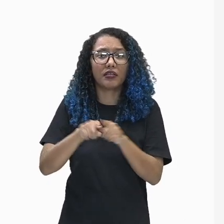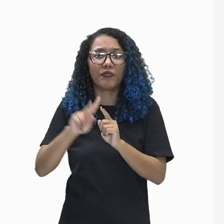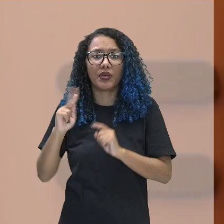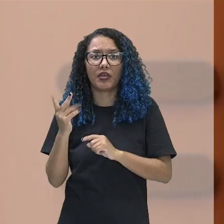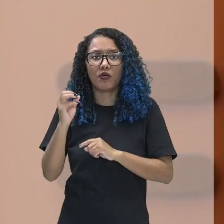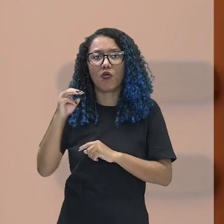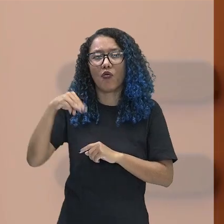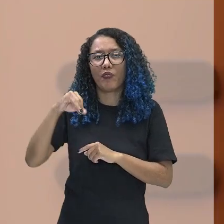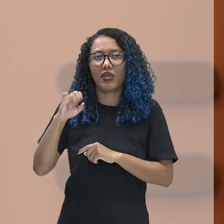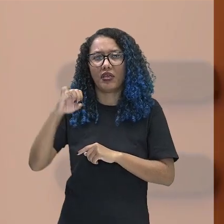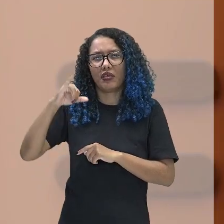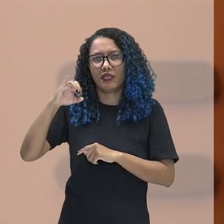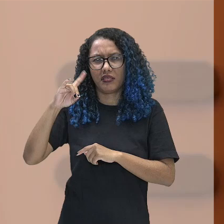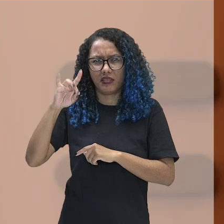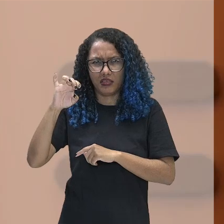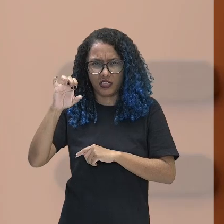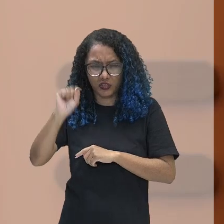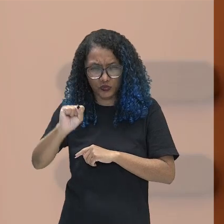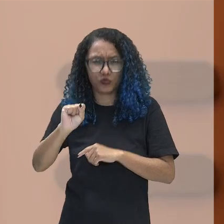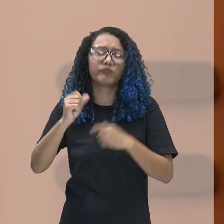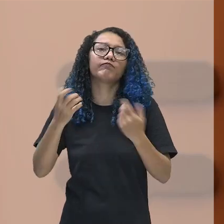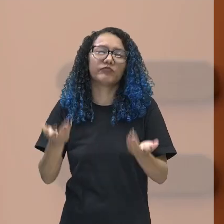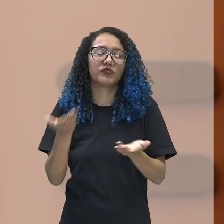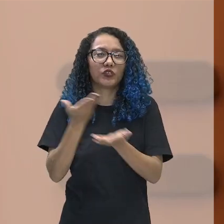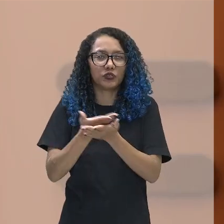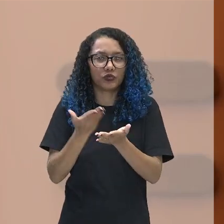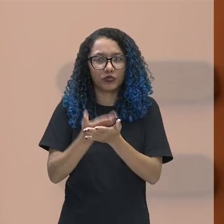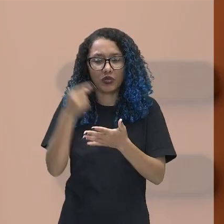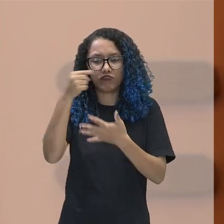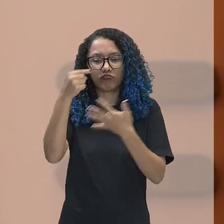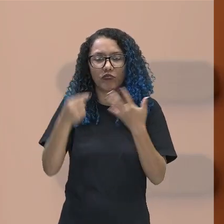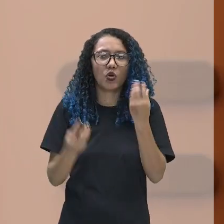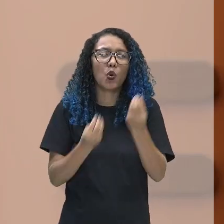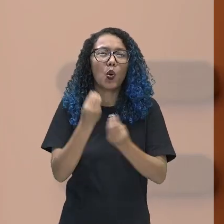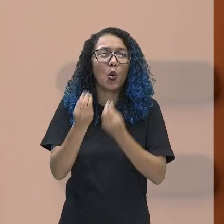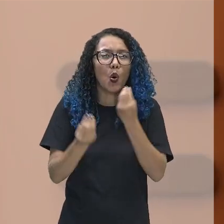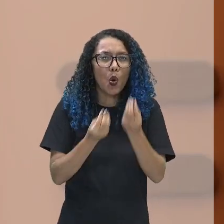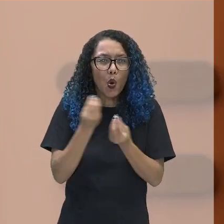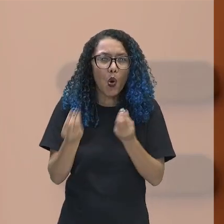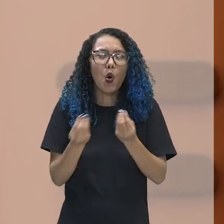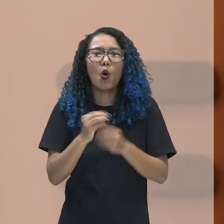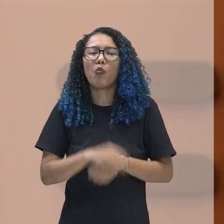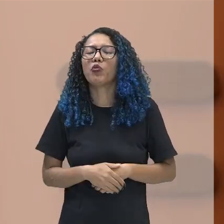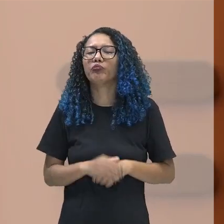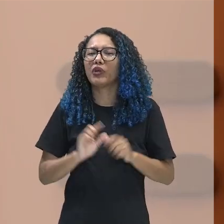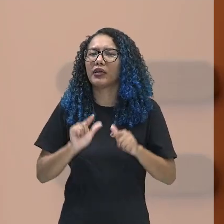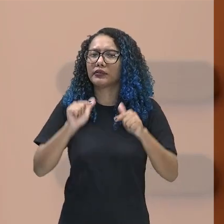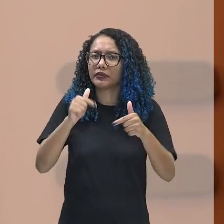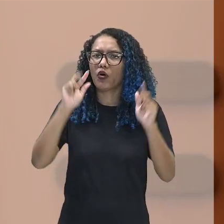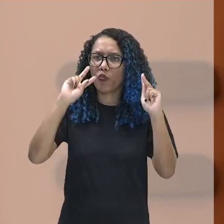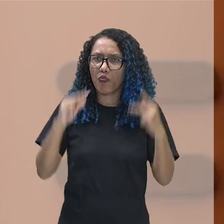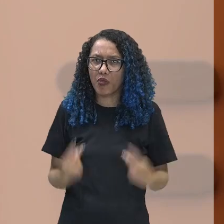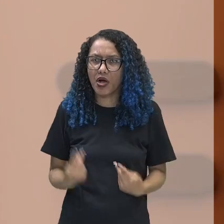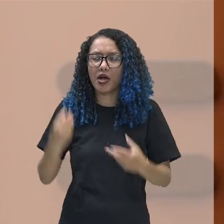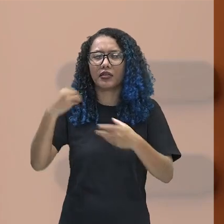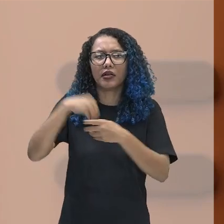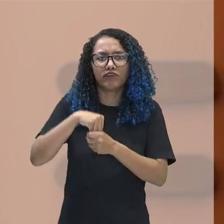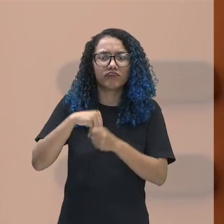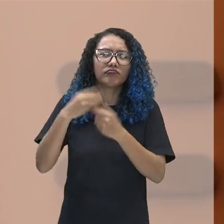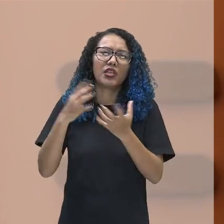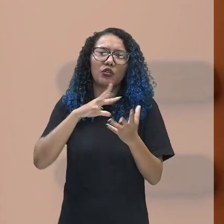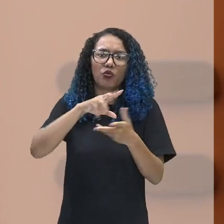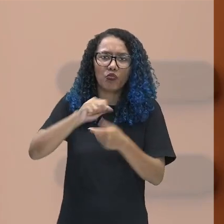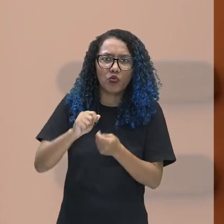gente vai, então, verificar um pouquinho sobre essas primeiras aventuras humanas na Terra, como é que se deu a formação da